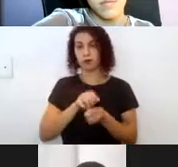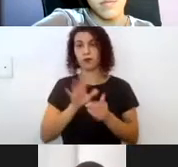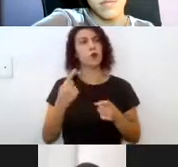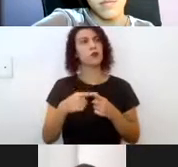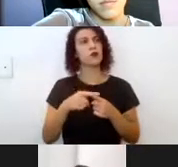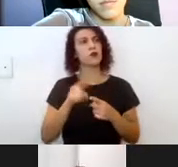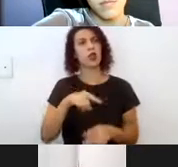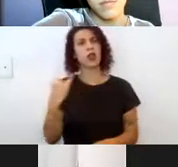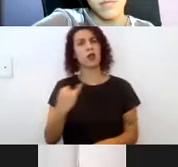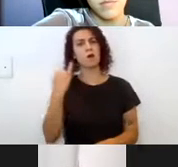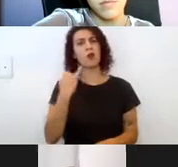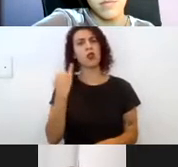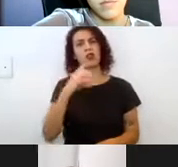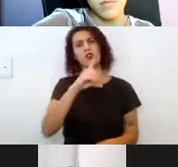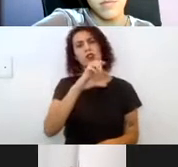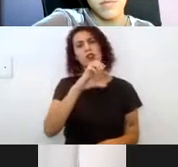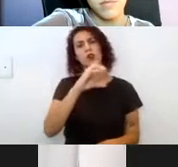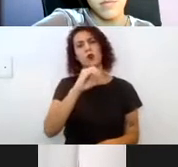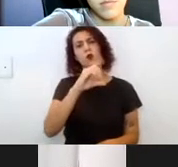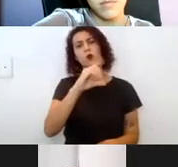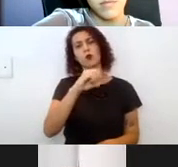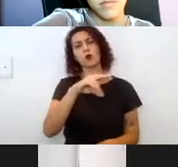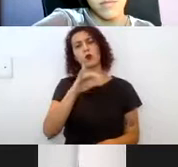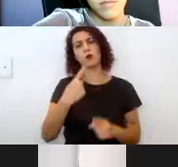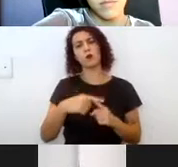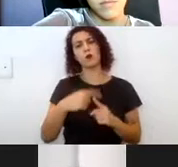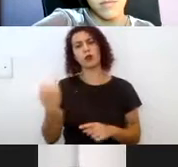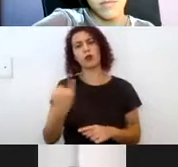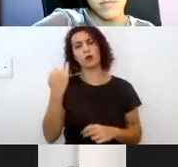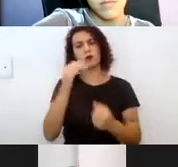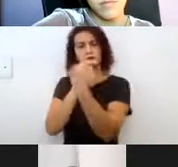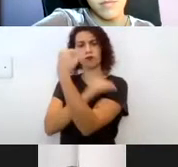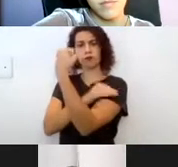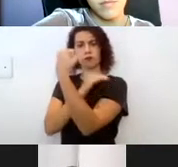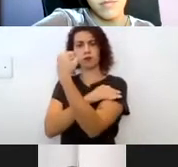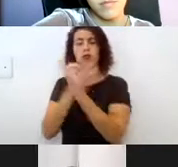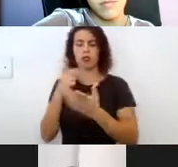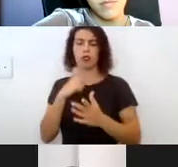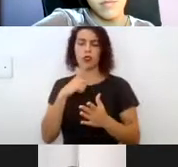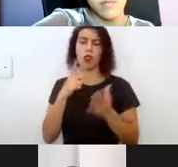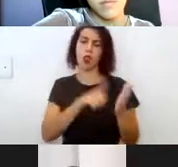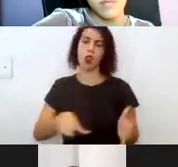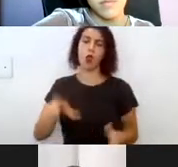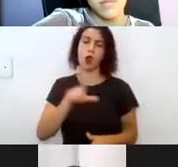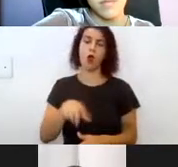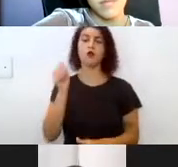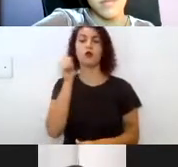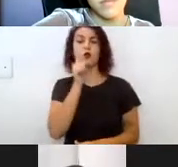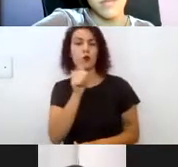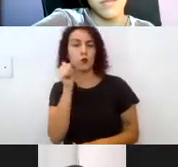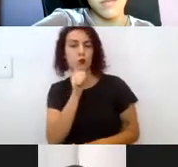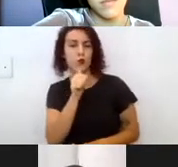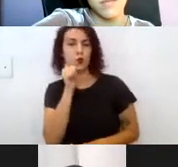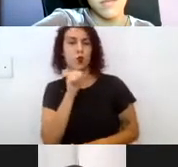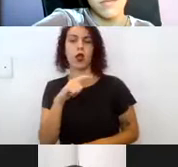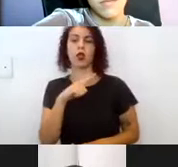isso é importante para o de Colonial o que que se importante para o feminismo é claro os meninos a gente tem a marcação da mulher a gente vai ter a marcação da feminilidade a gente